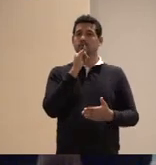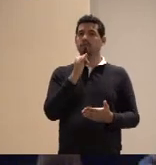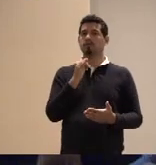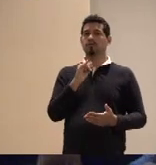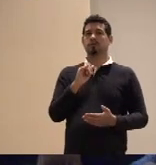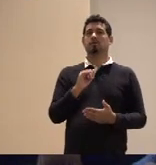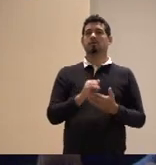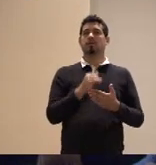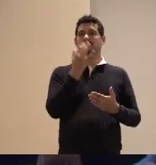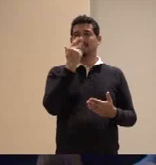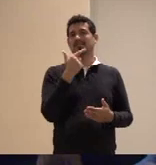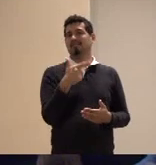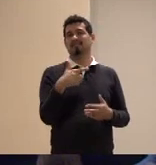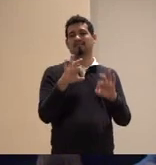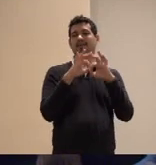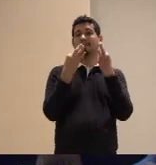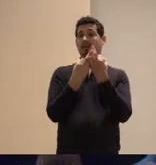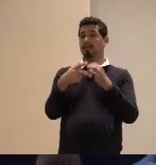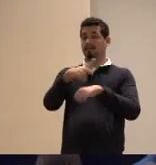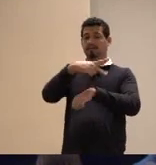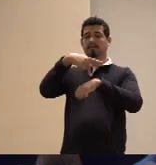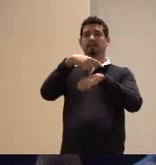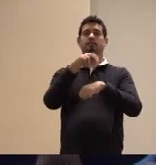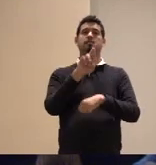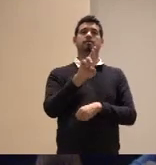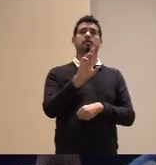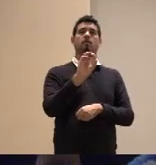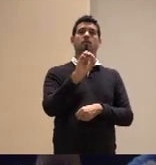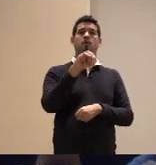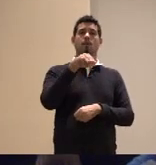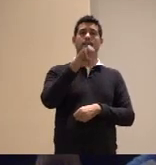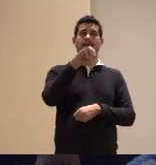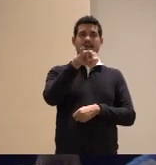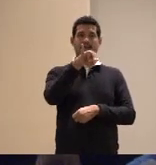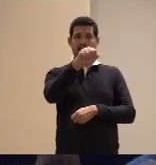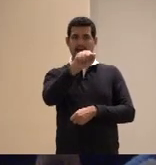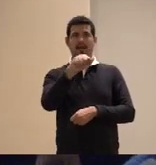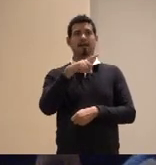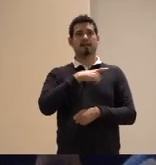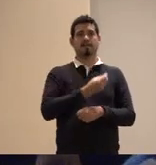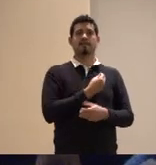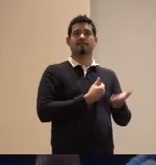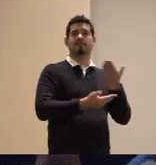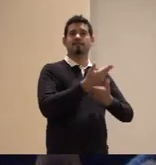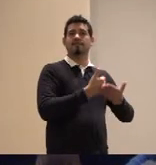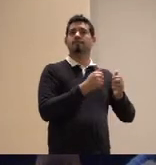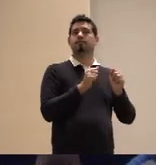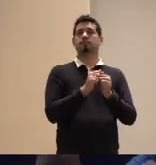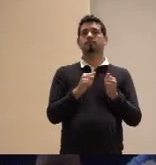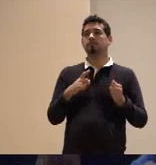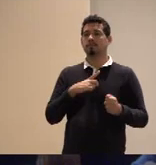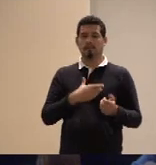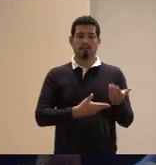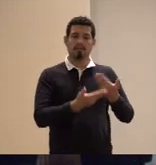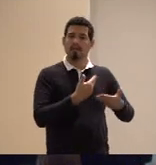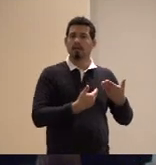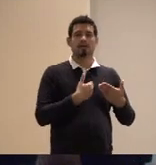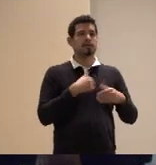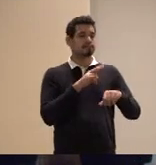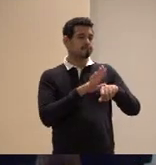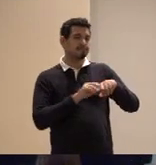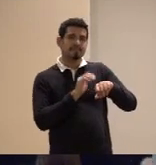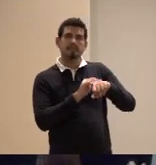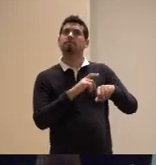Romênia, que diz que meninos e meninas que têm uma convivência saudável, têm